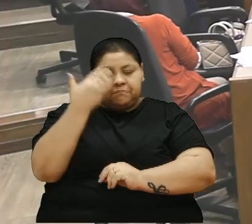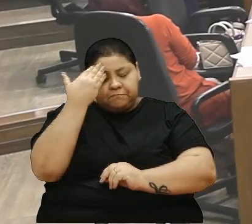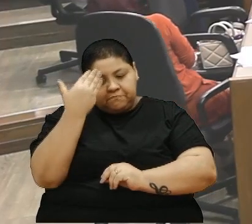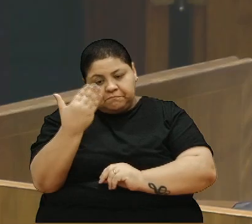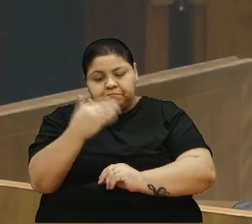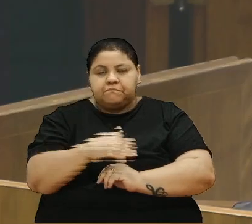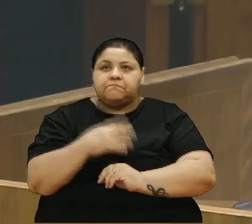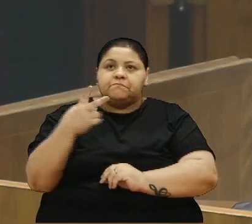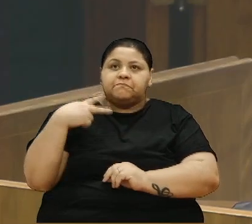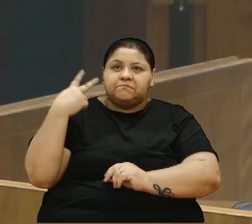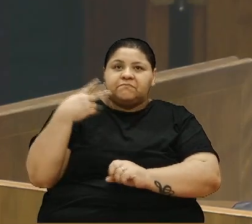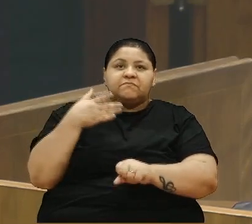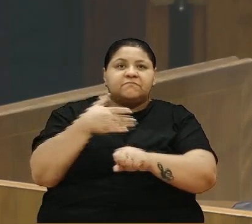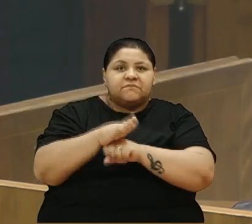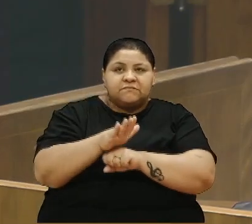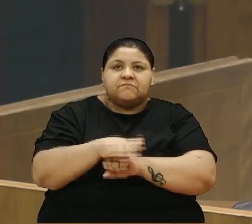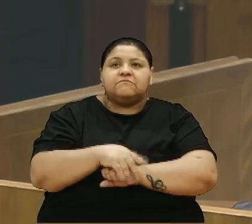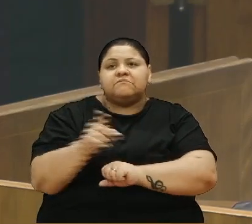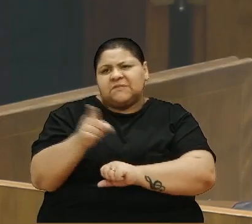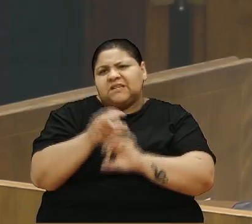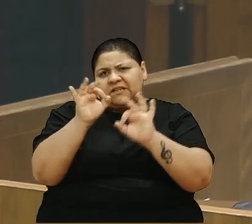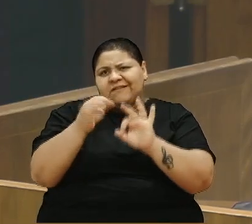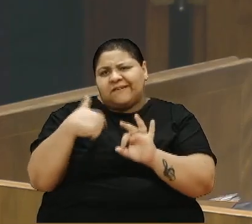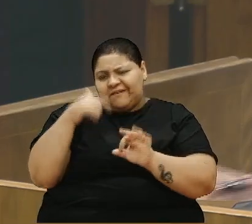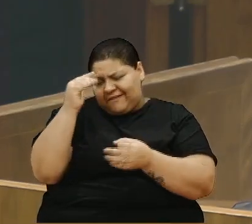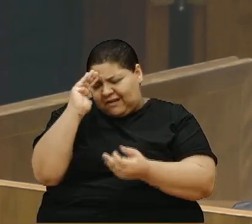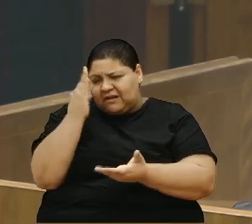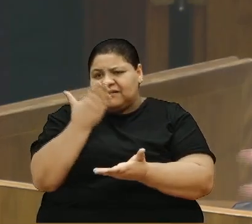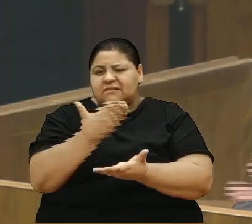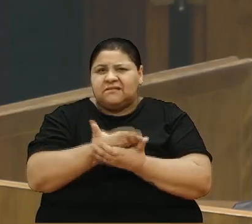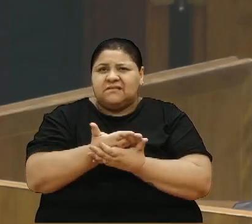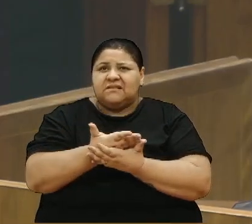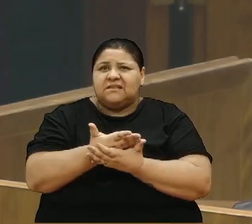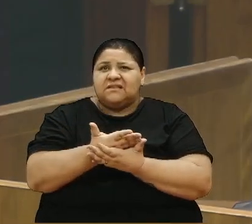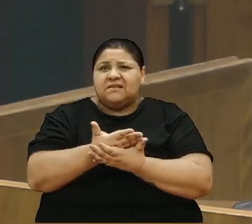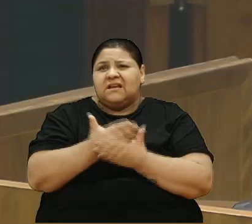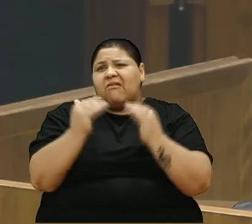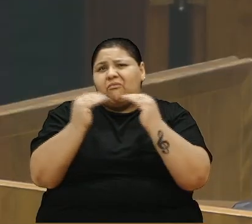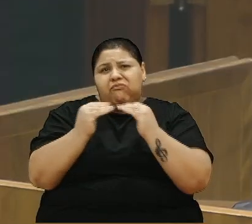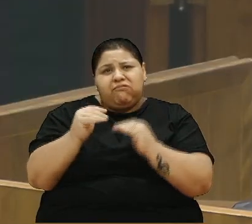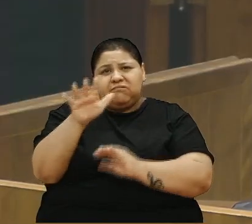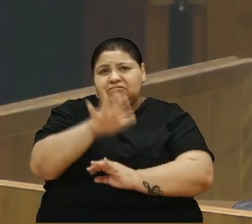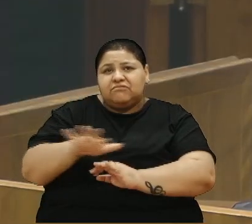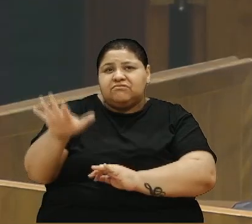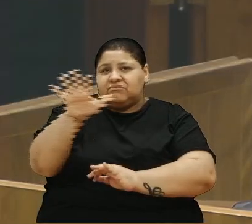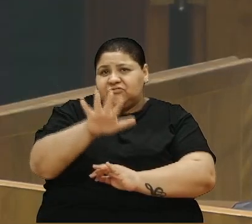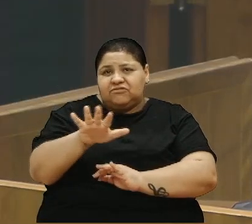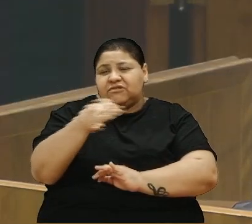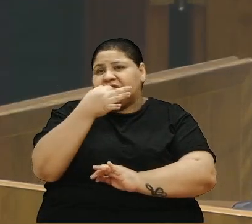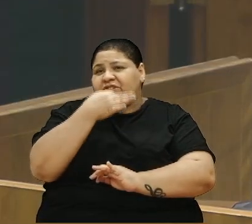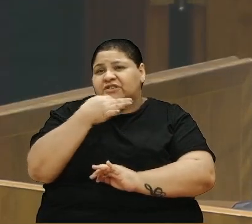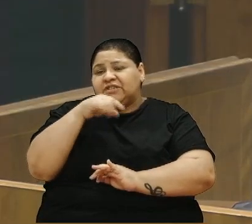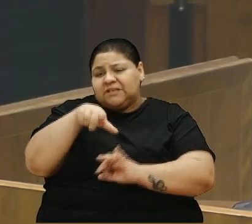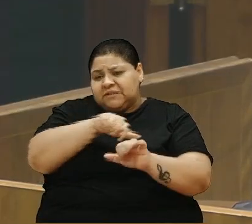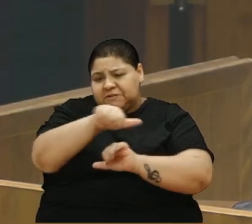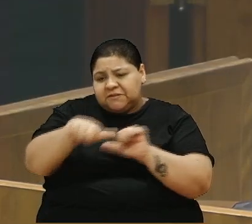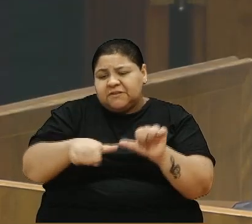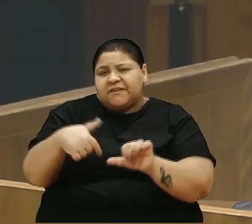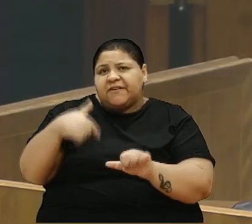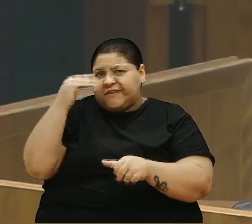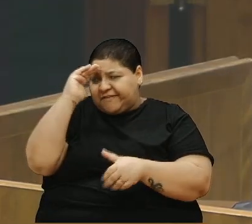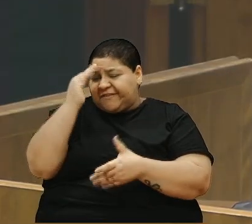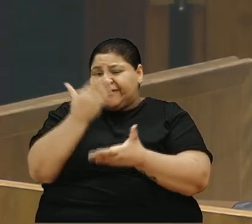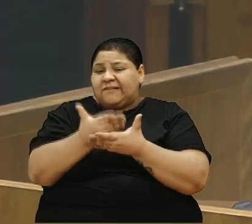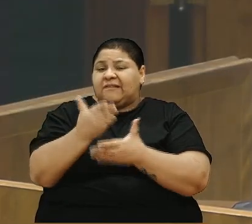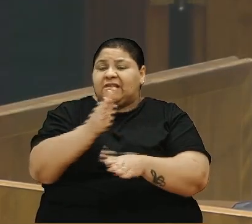obrigado os vereadores que participaram, é basicamente isso, eu acredito que é meio de consenso geral, assim, caxiense, essas mudanças, então eu acredito que no